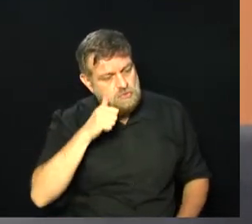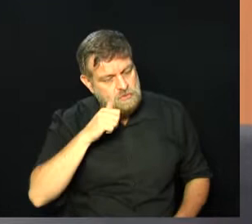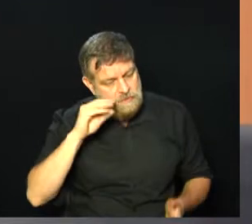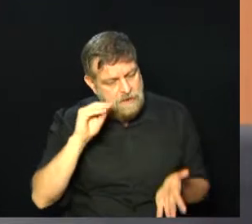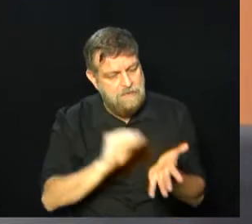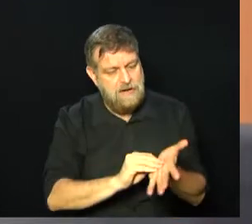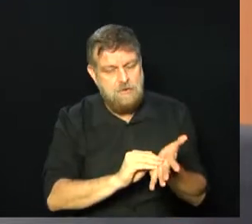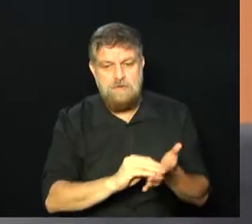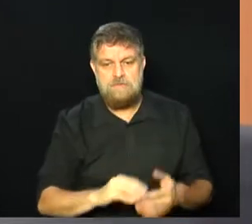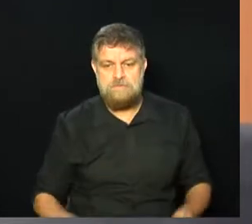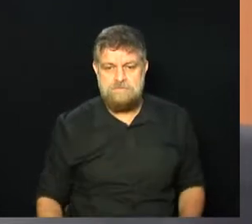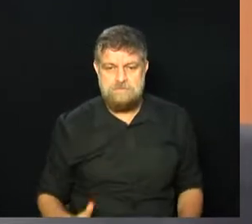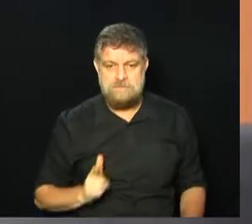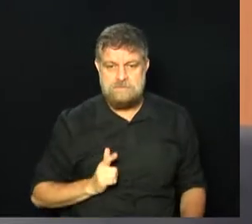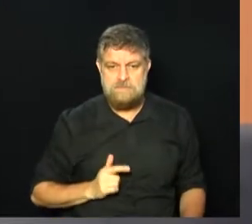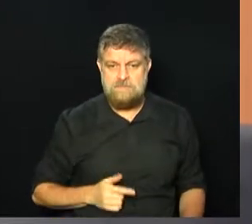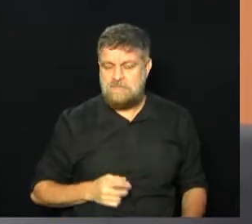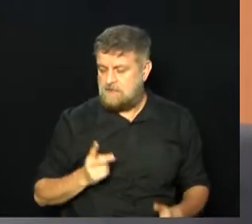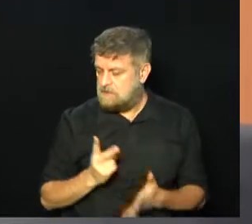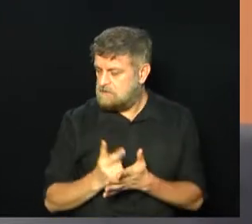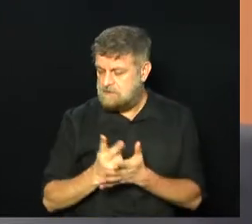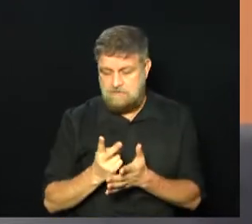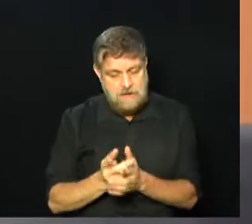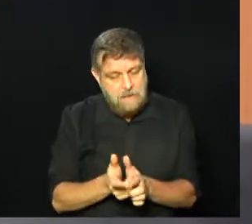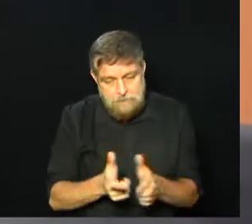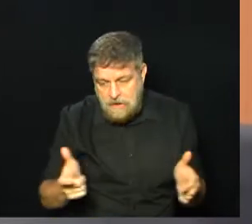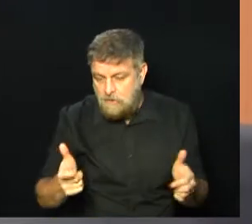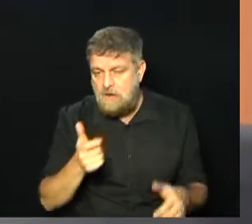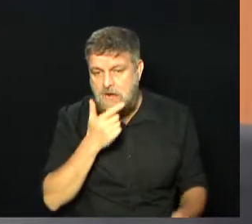consulta aqui. Mas não, é muito frequente,